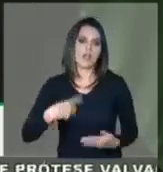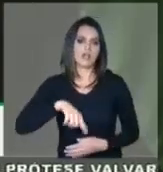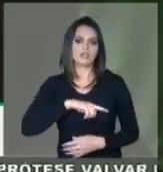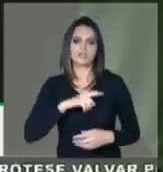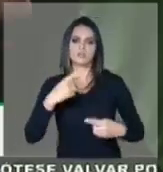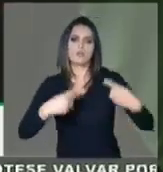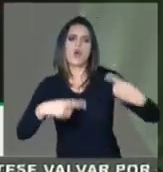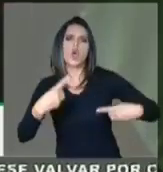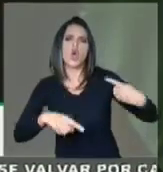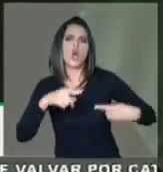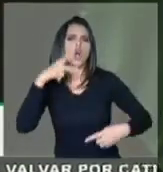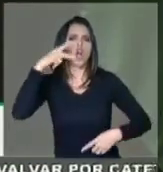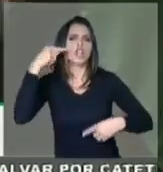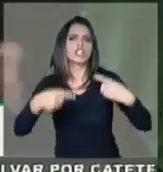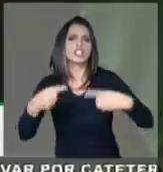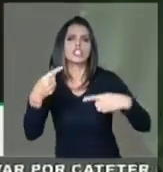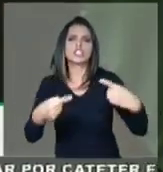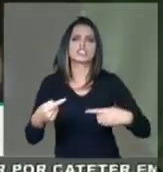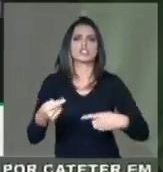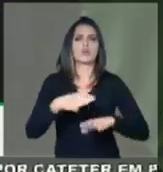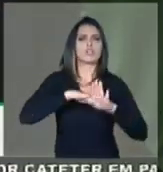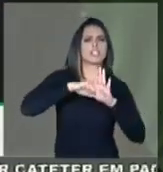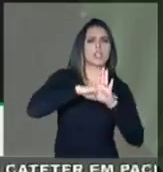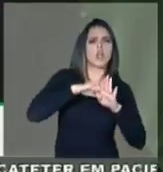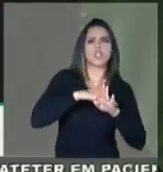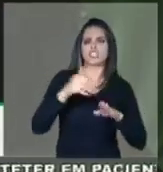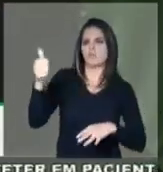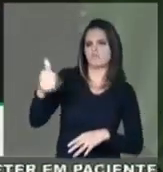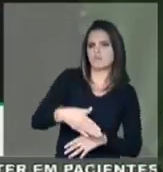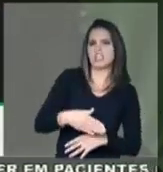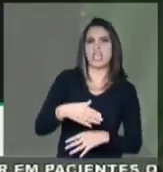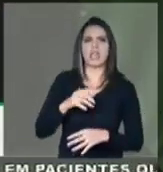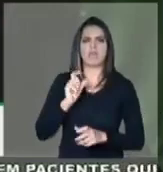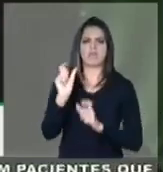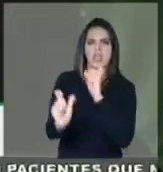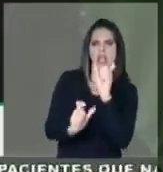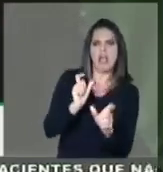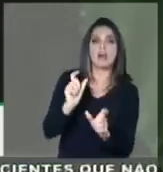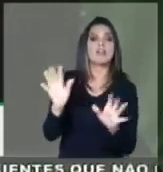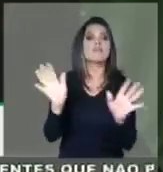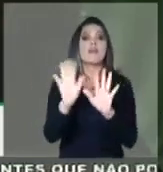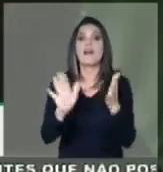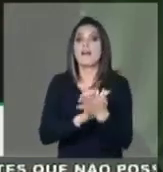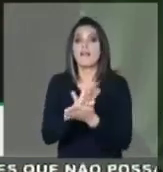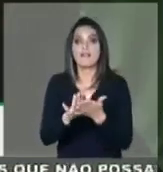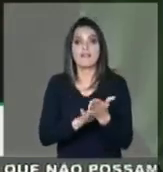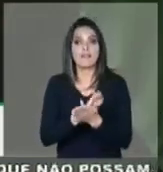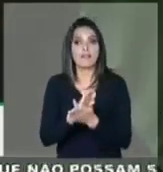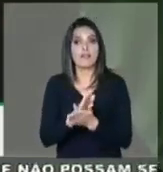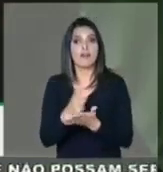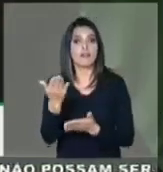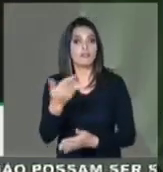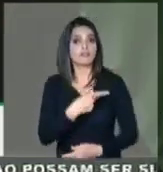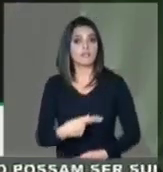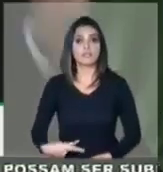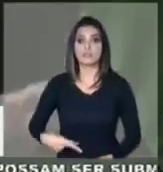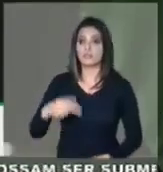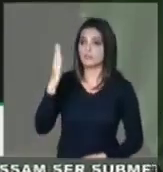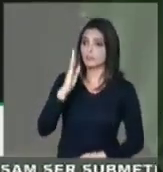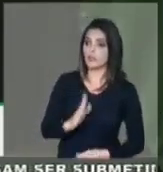fazendo um debate político, o debate menor, o debate mesquinho. Não se vê da parte da Presidência da República uma